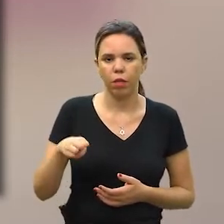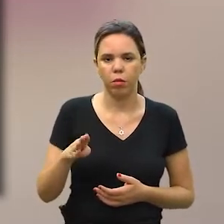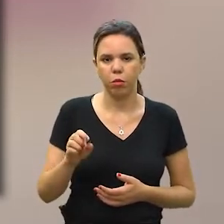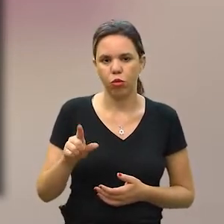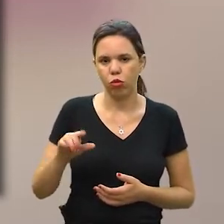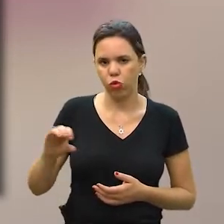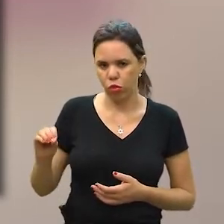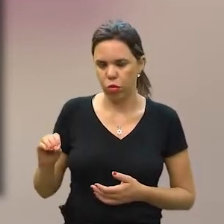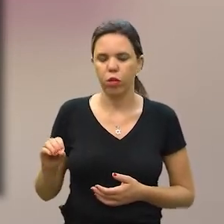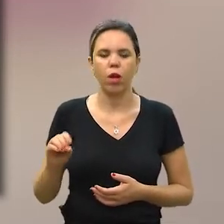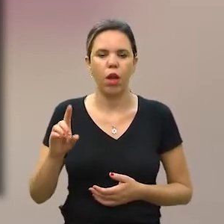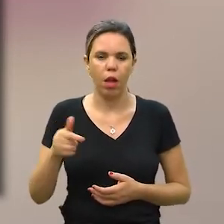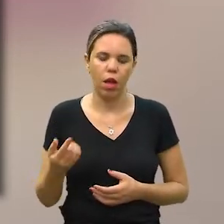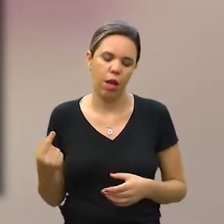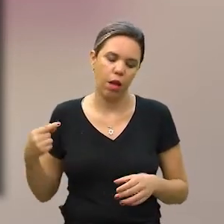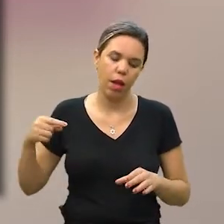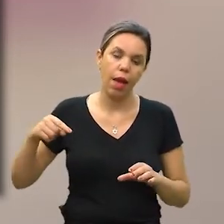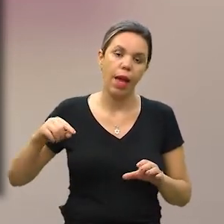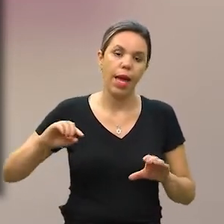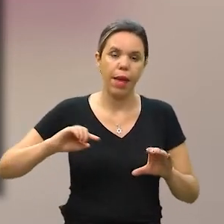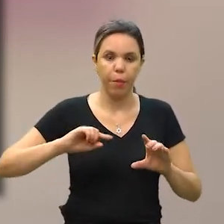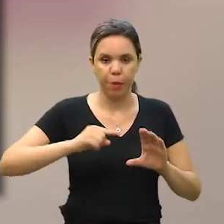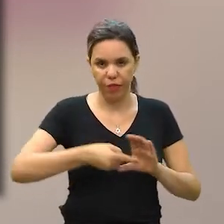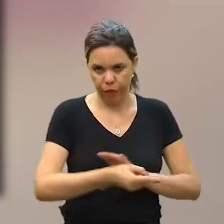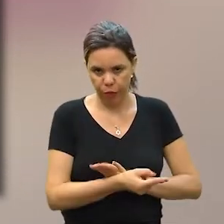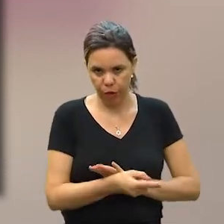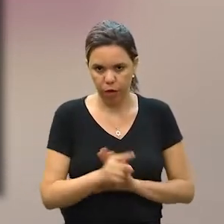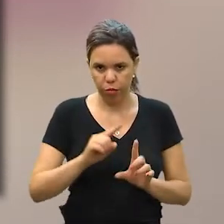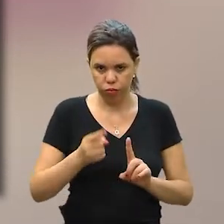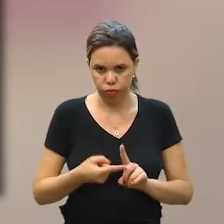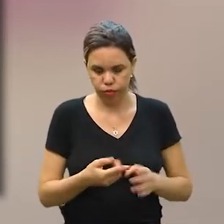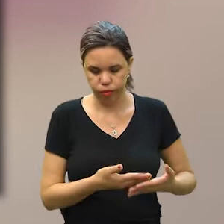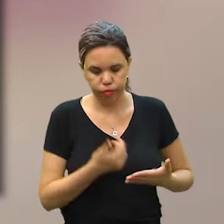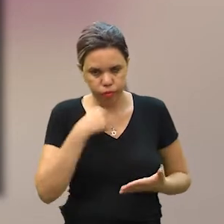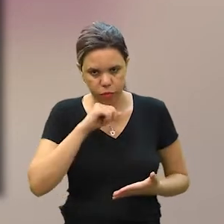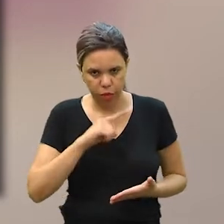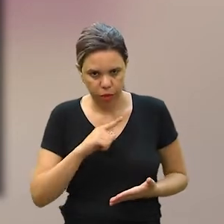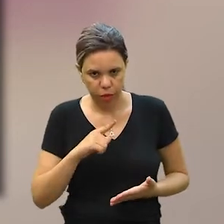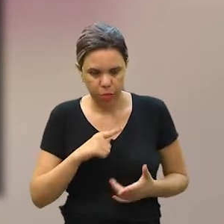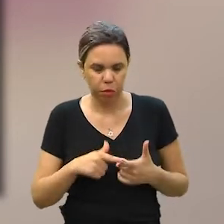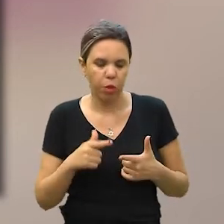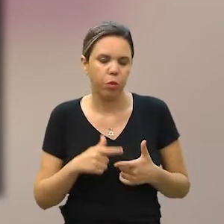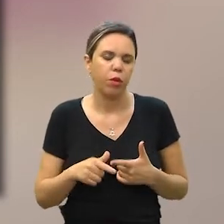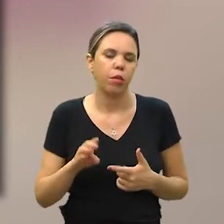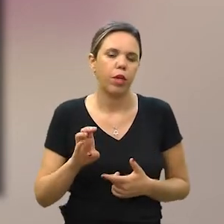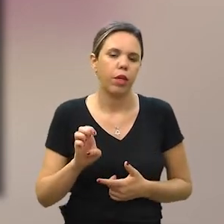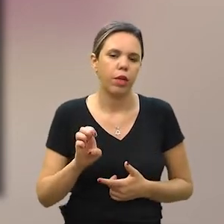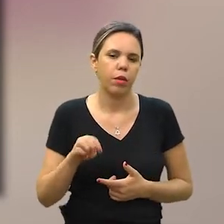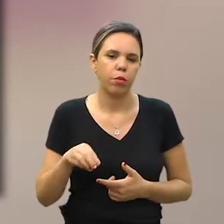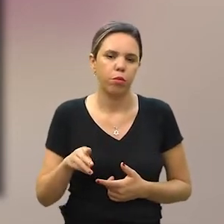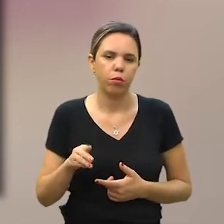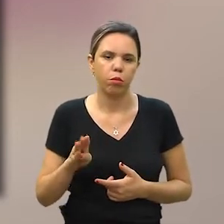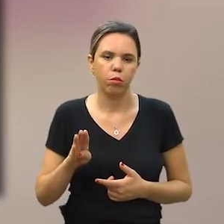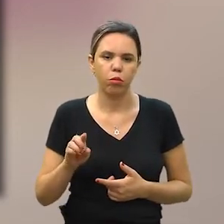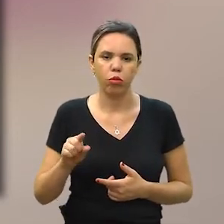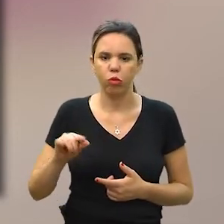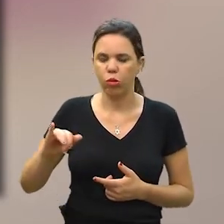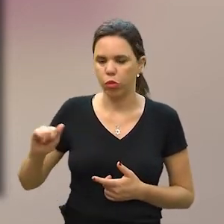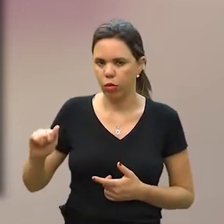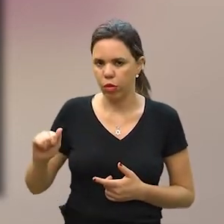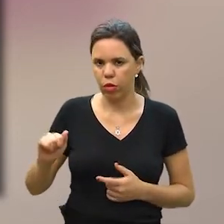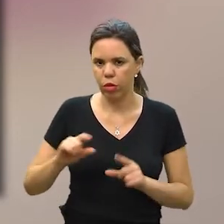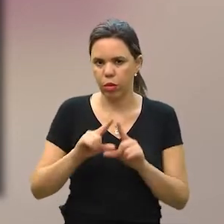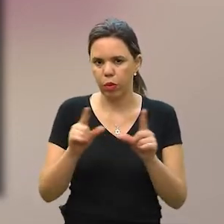raríssimo ele ir para a circulação placentária. Mas se a mãe tem uma embolia pulmonar, como a gente fala, um êmbolo no